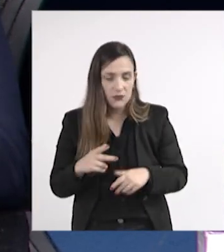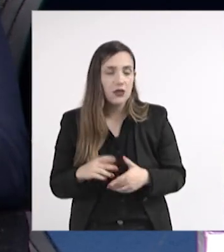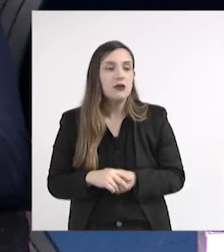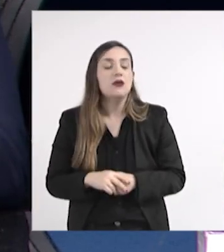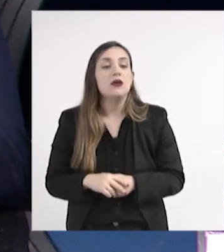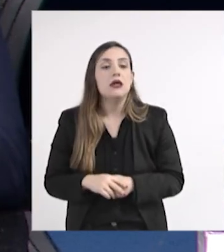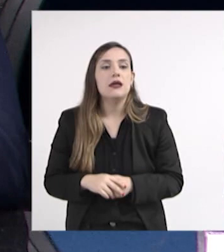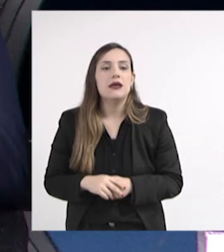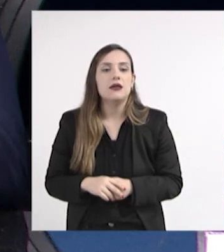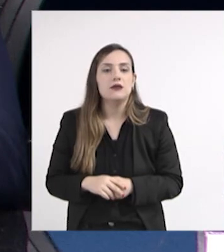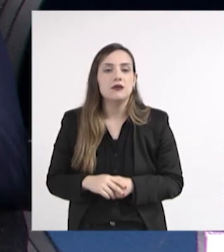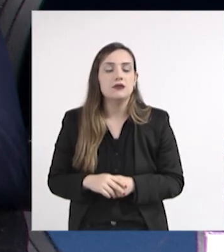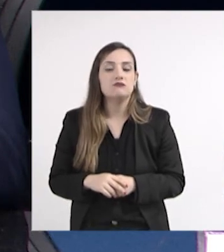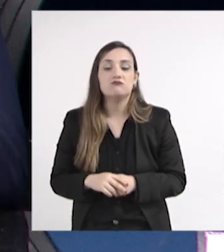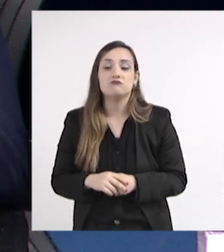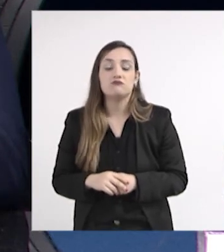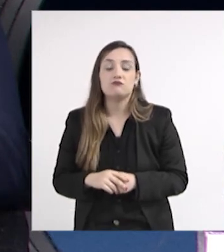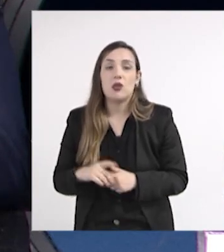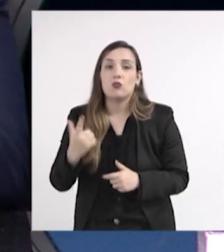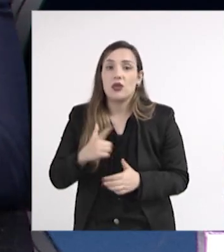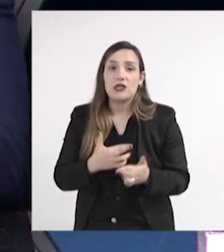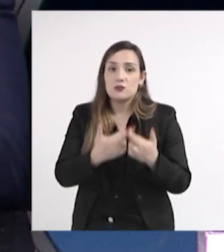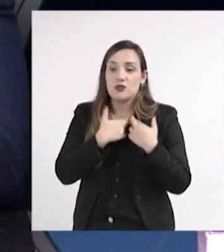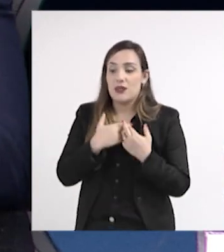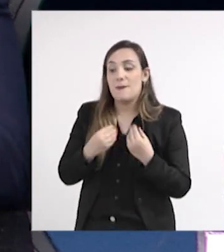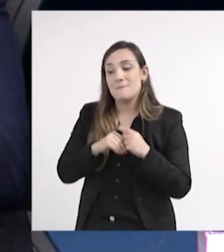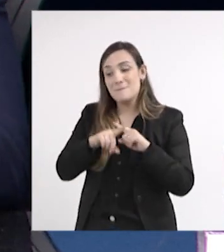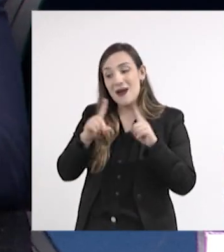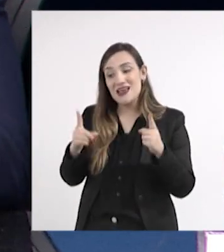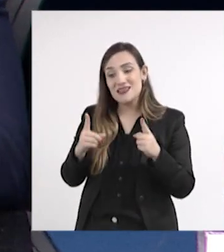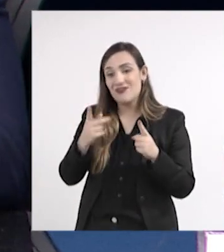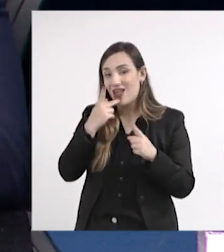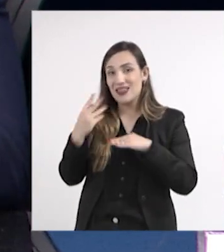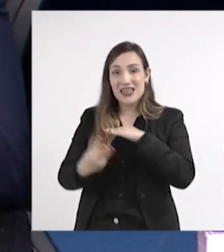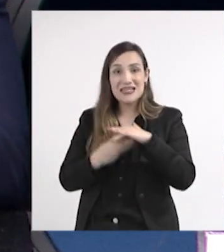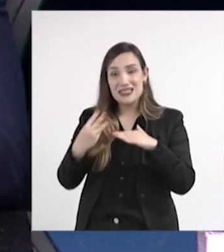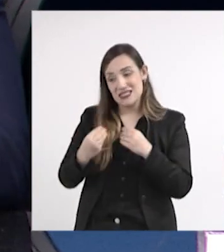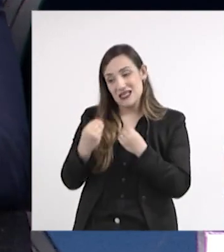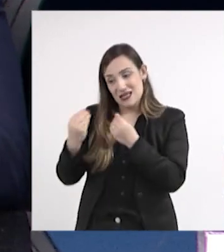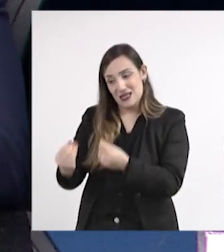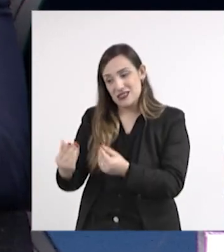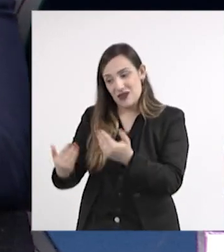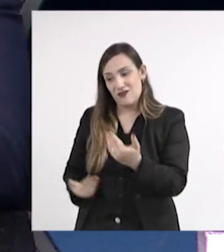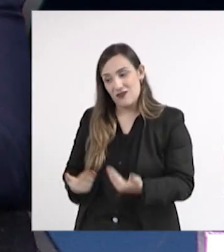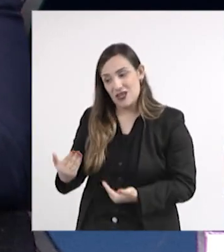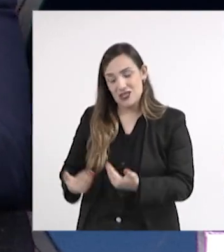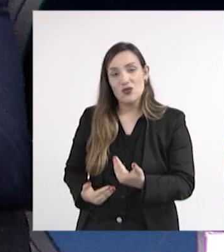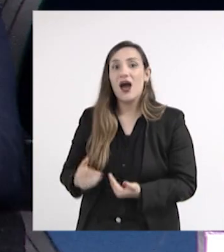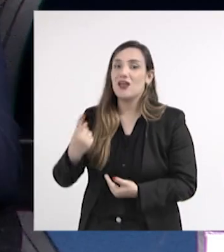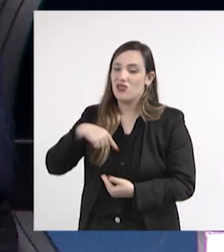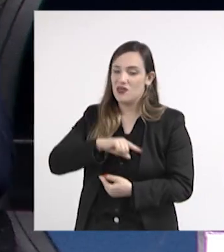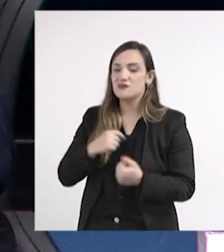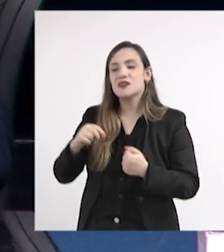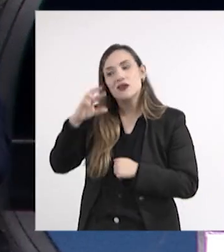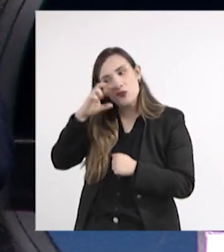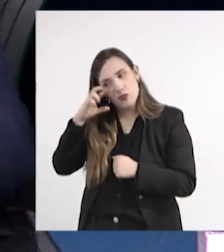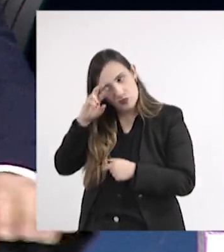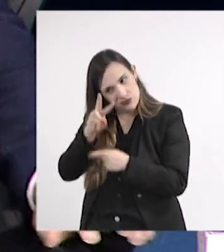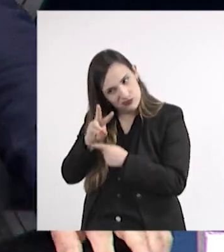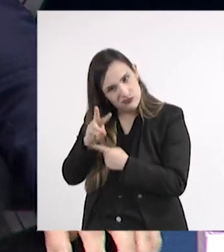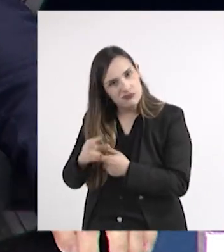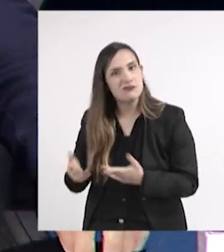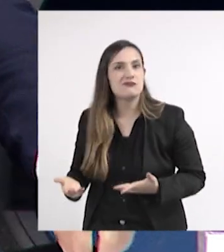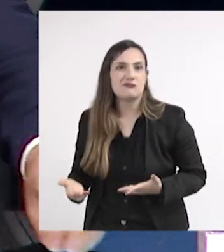desempenhar sua função de Estado regulador, daí o surgimento das agências reguladoras. Então, não estamos a dizer apenas de carência